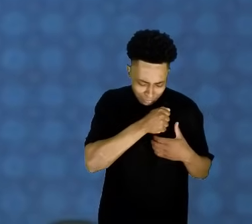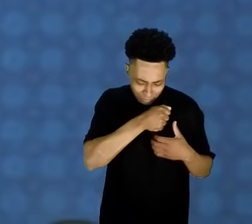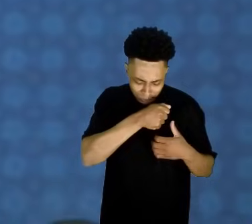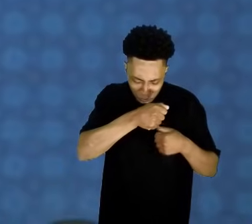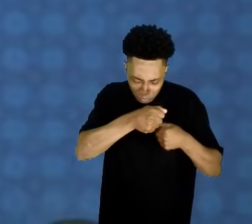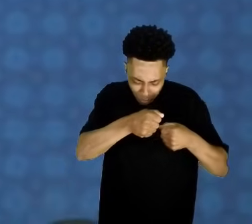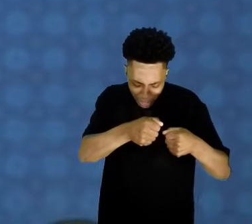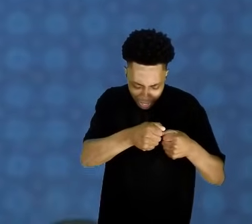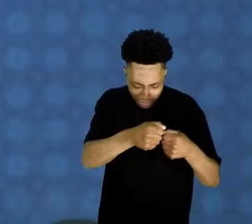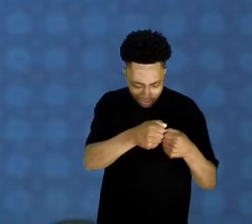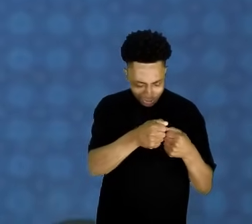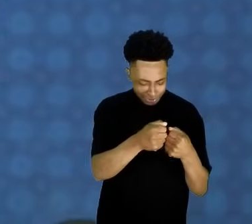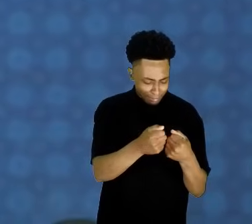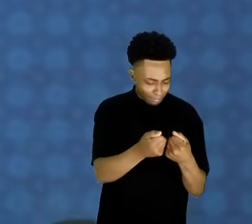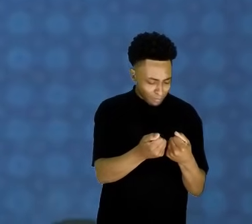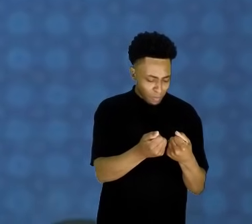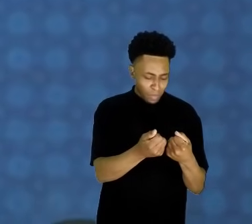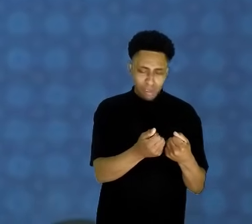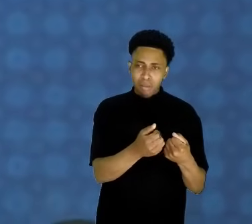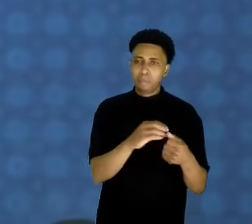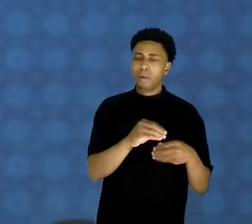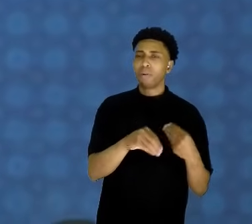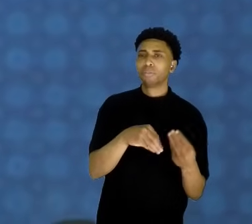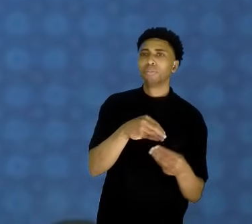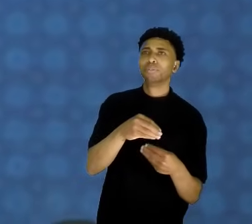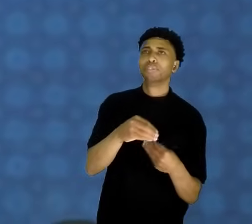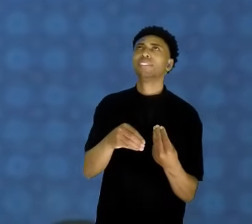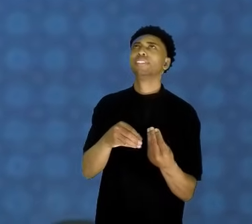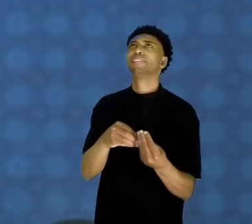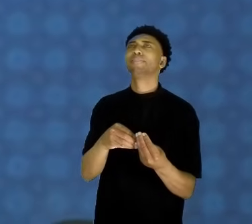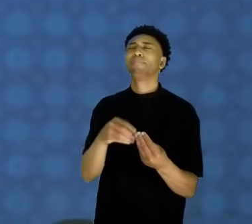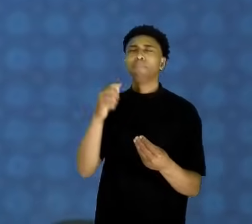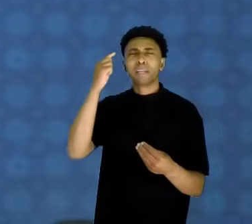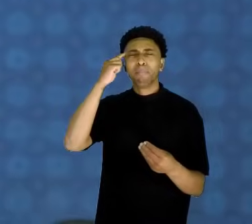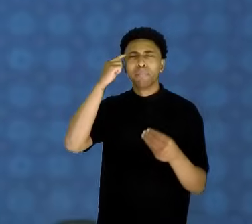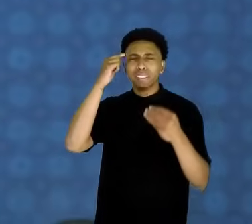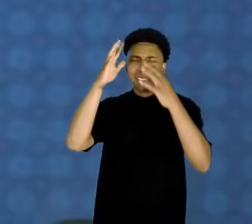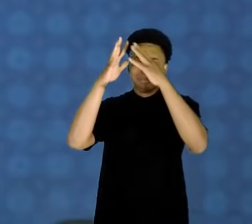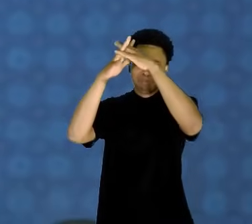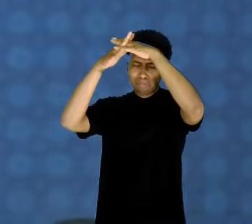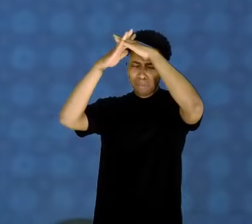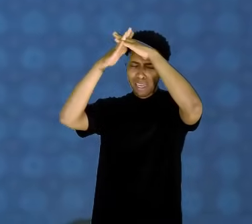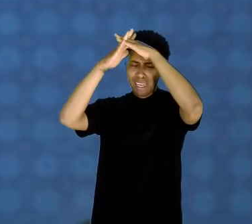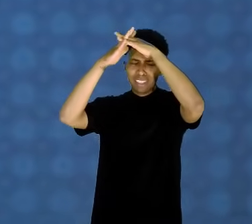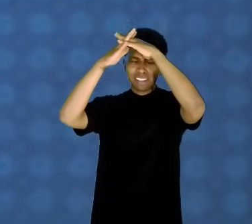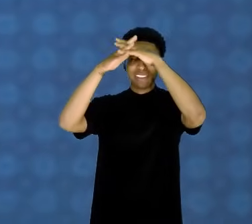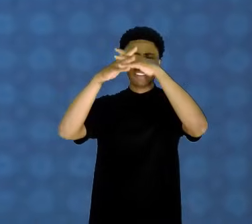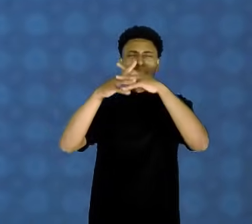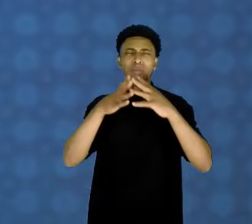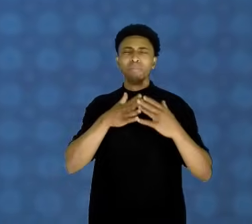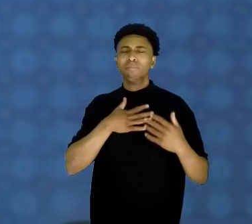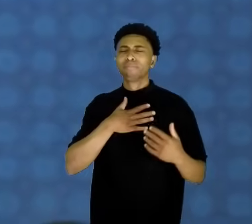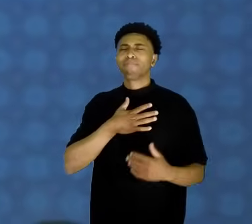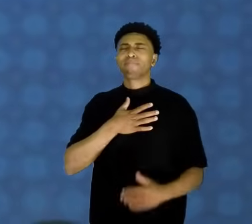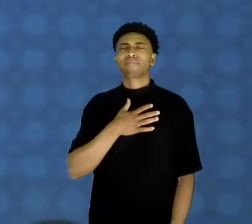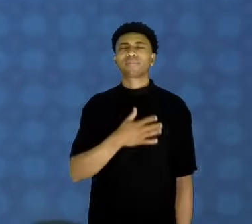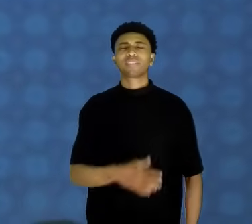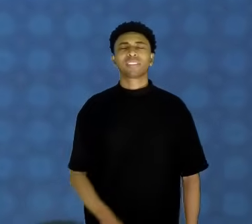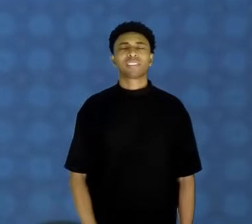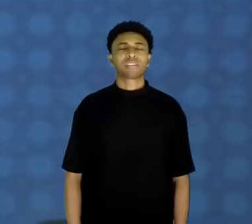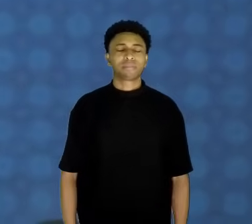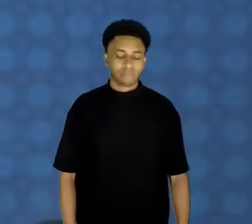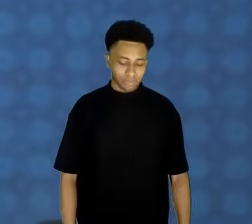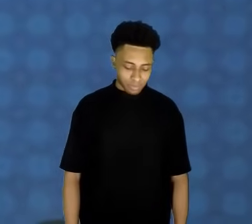tenho coisas lindas, mas sua cabeça não está pronta. Dói meu coração dizer o que estou dizendo. Dói meu coração